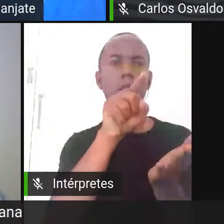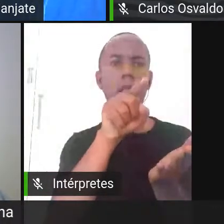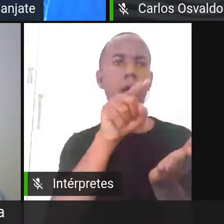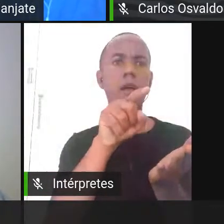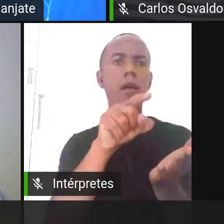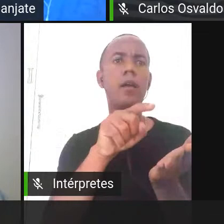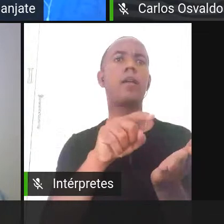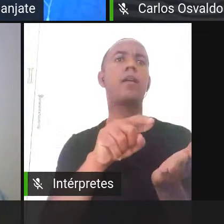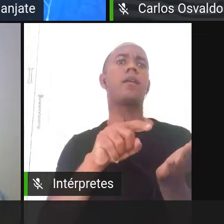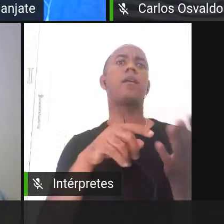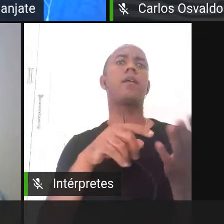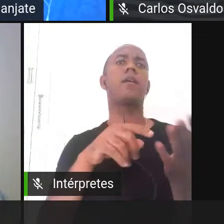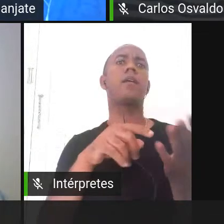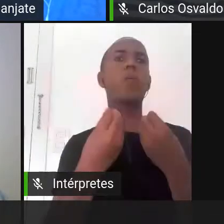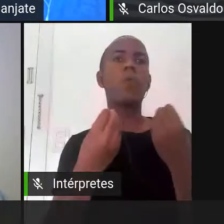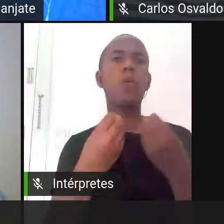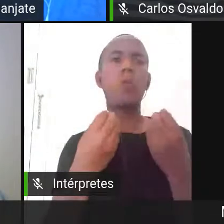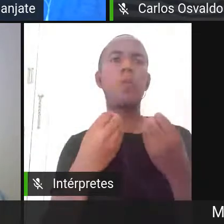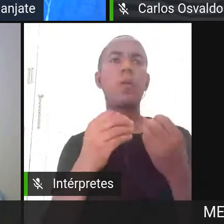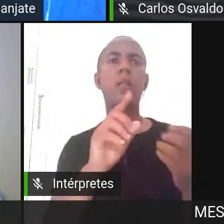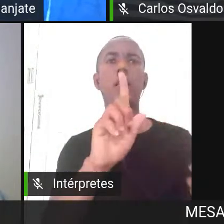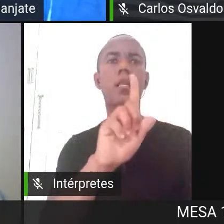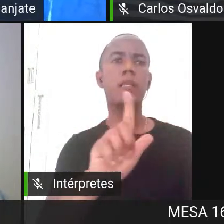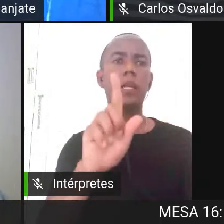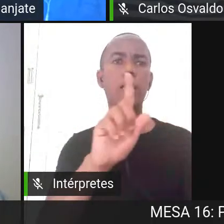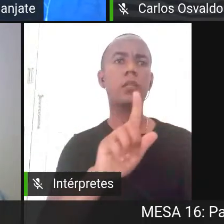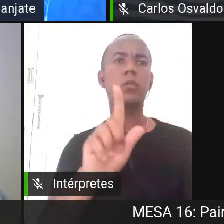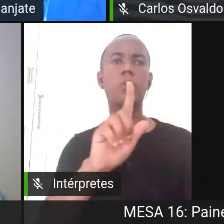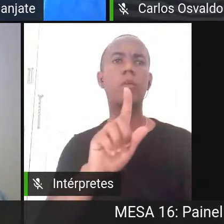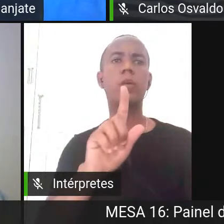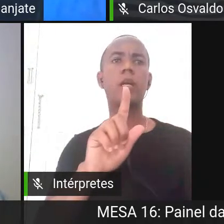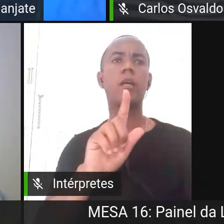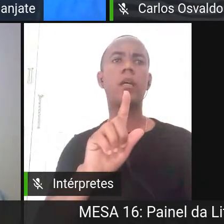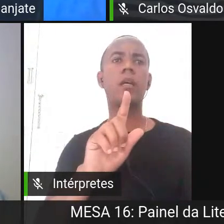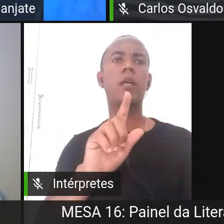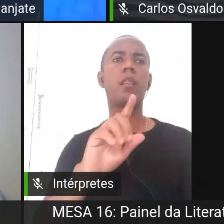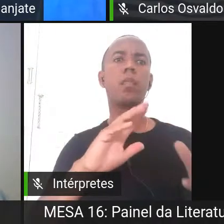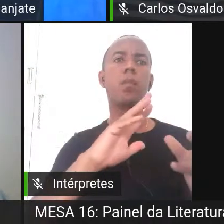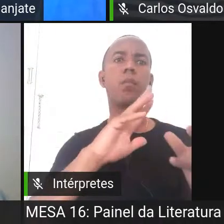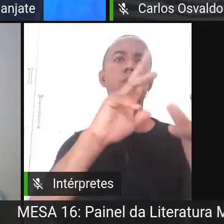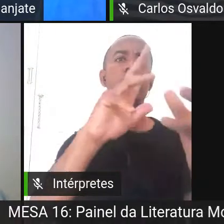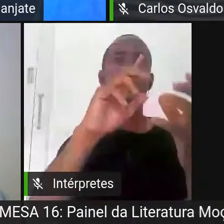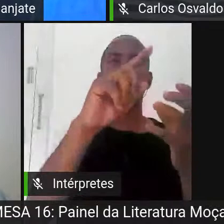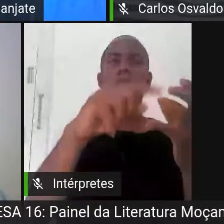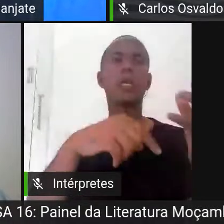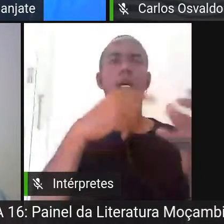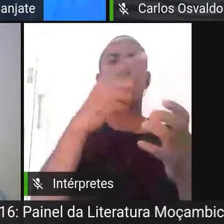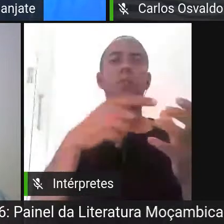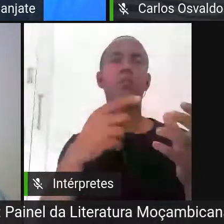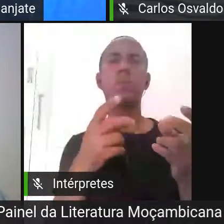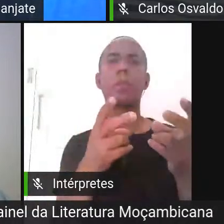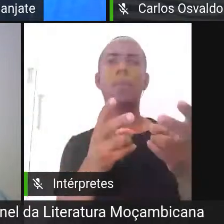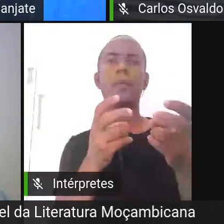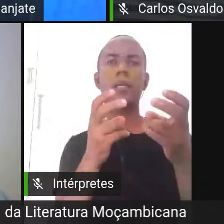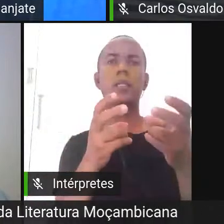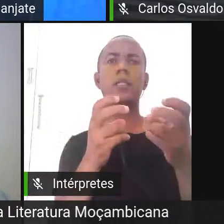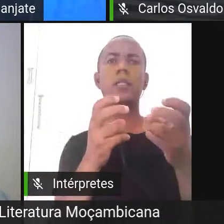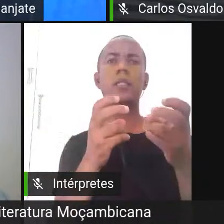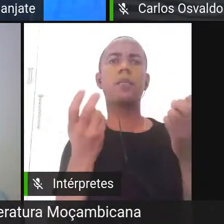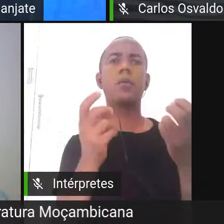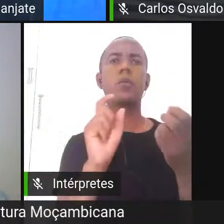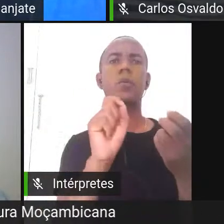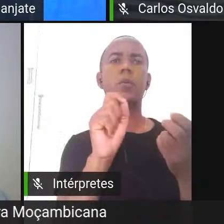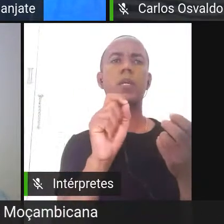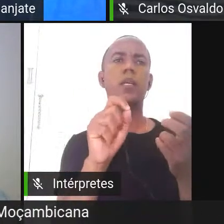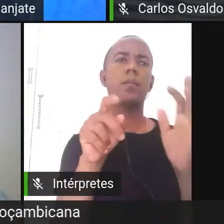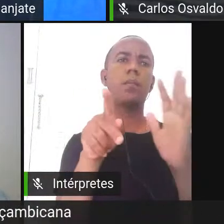eu percebo isto, e suspeito que isto tem a ver um pouco também com a forma como nós